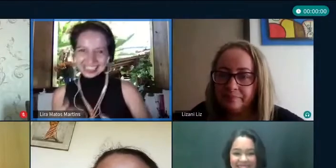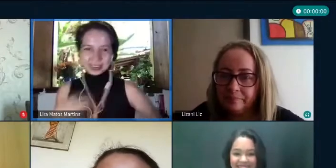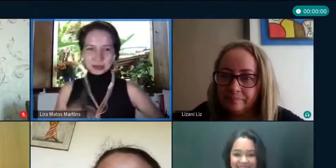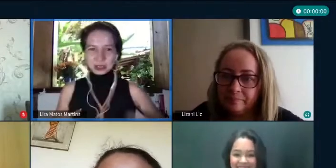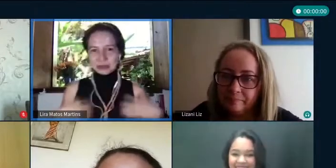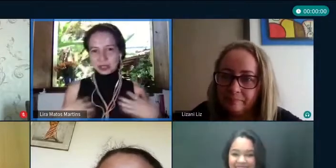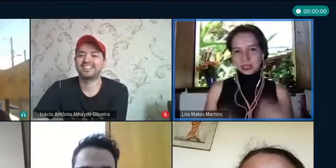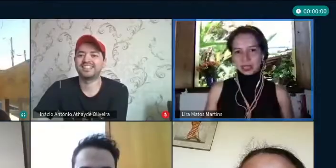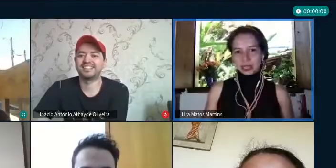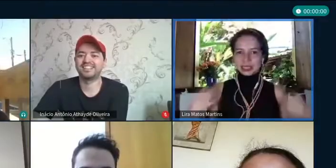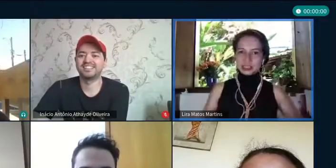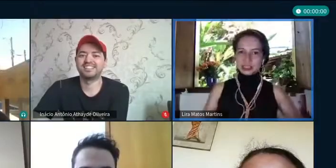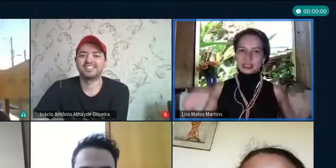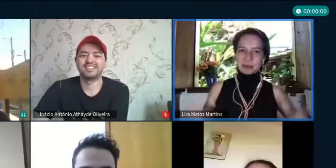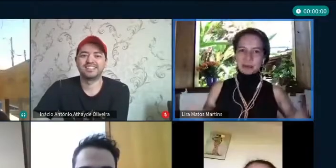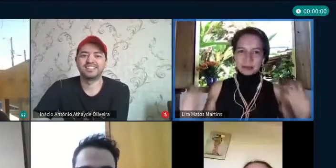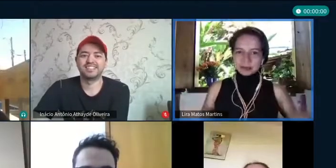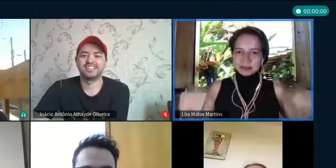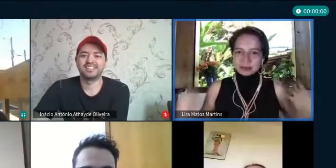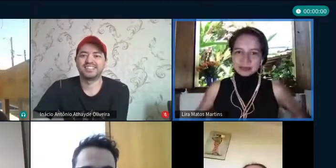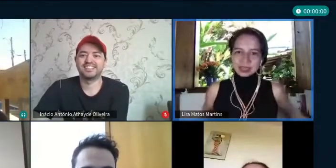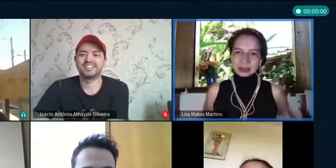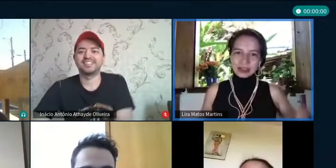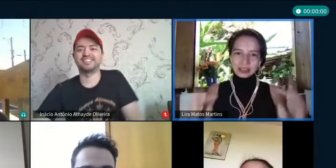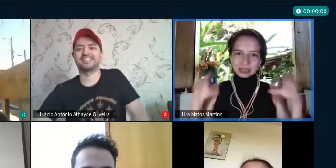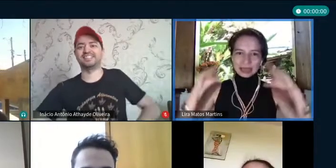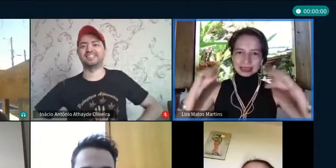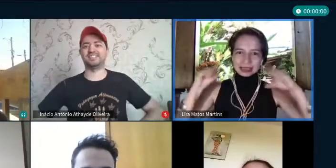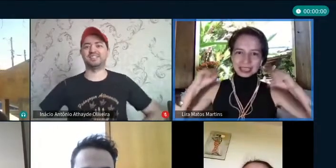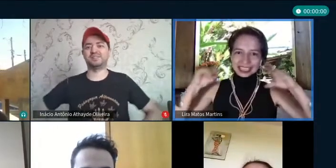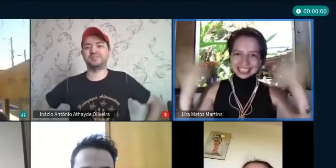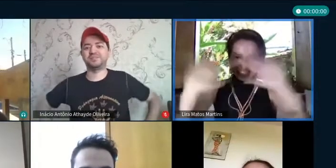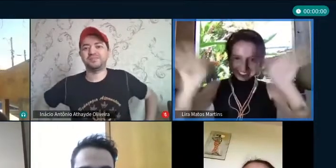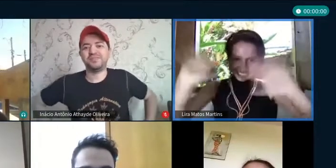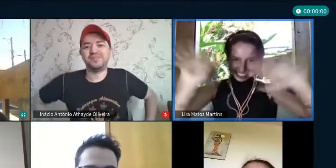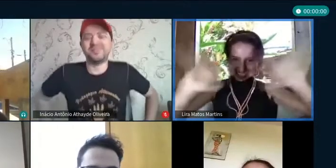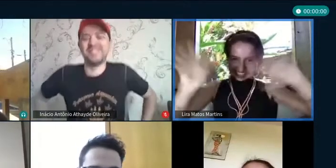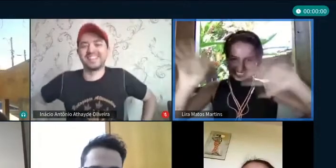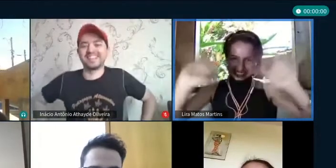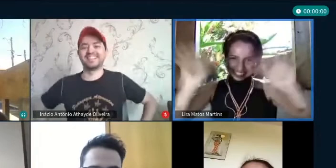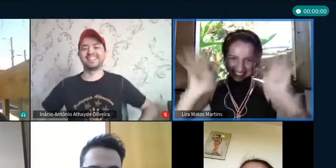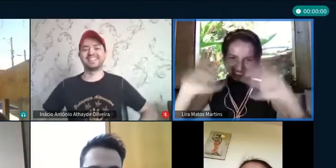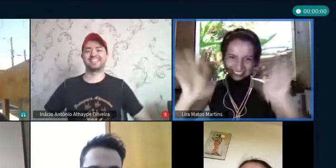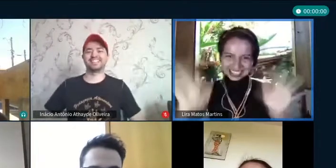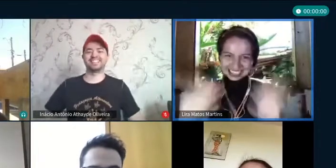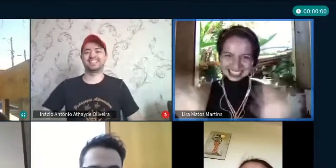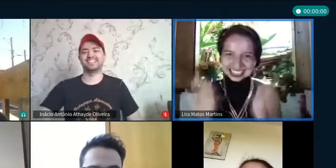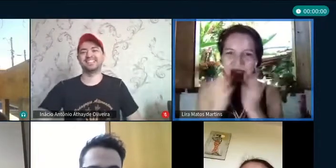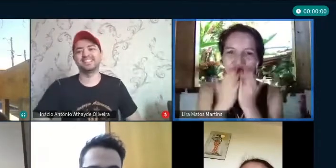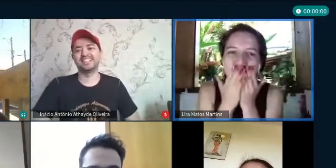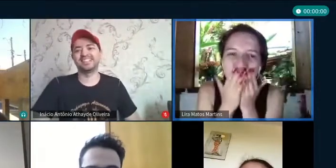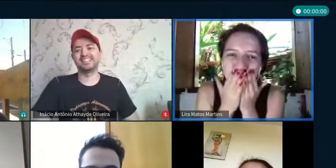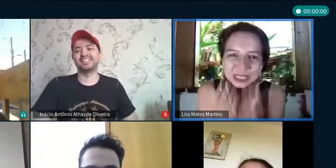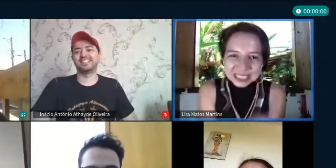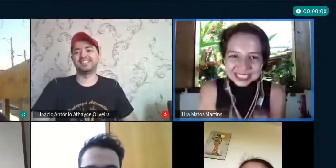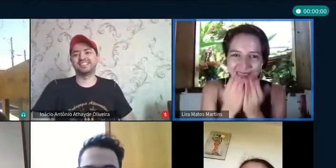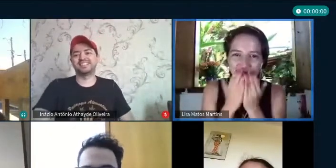Ai, gente, é muito emocionante. Eu tava aqui batendo os queixos. Carolzinha, linda, maravilhosa.